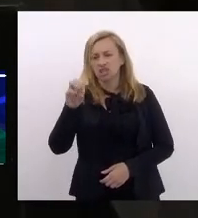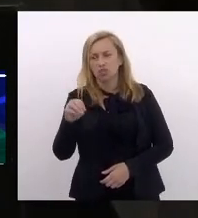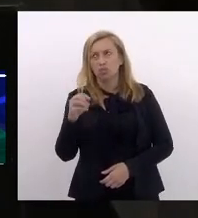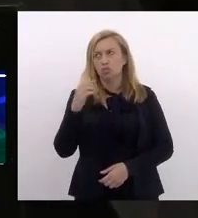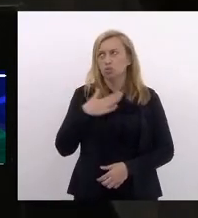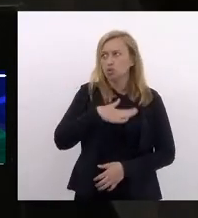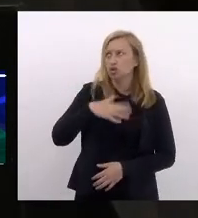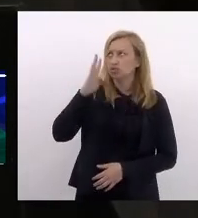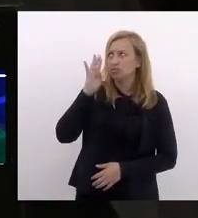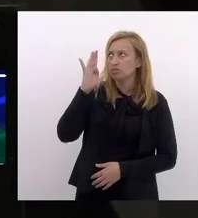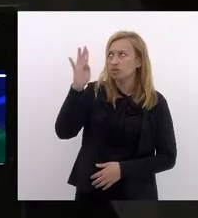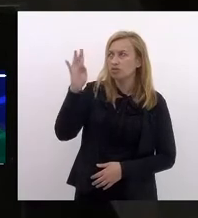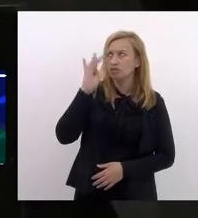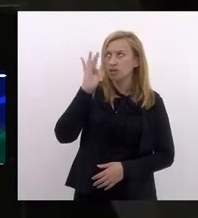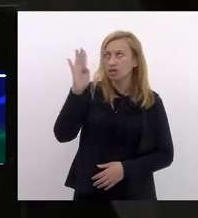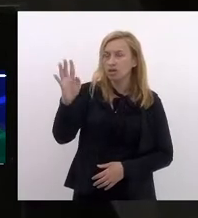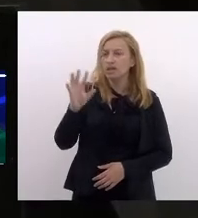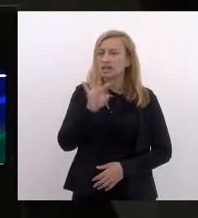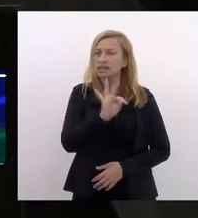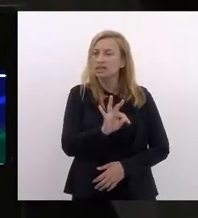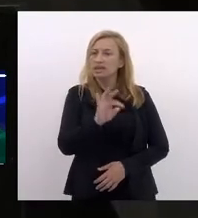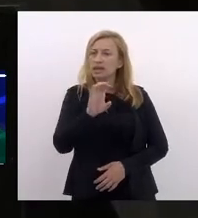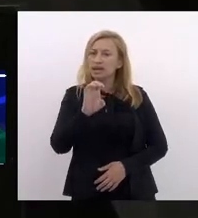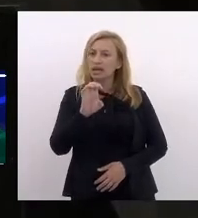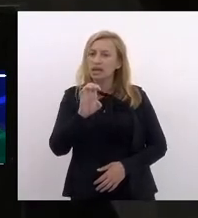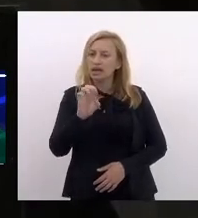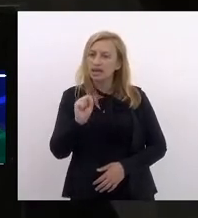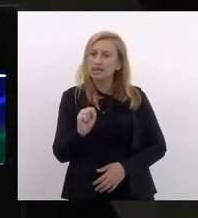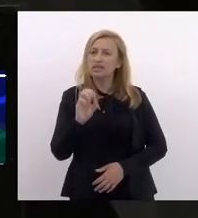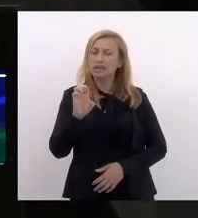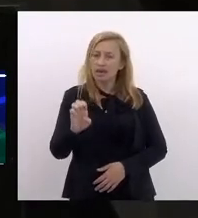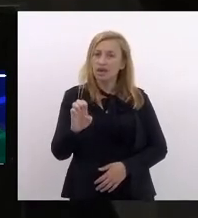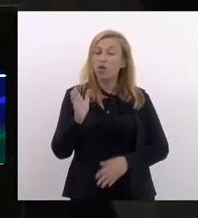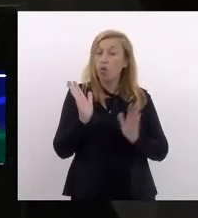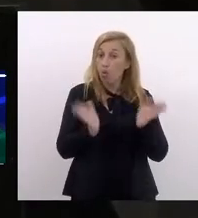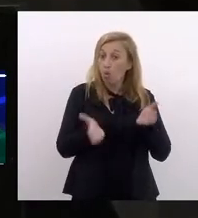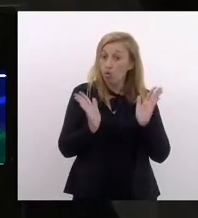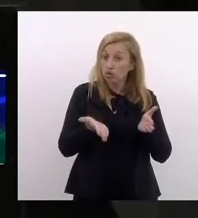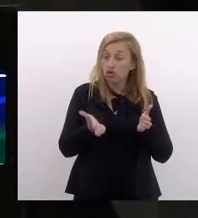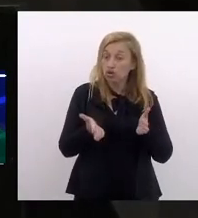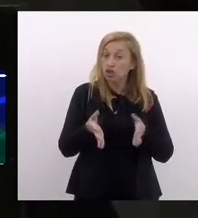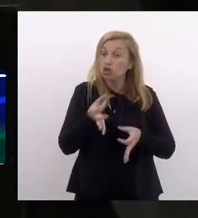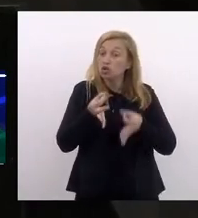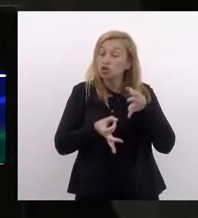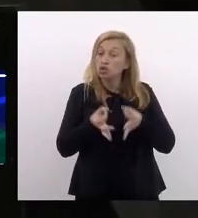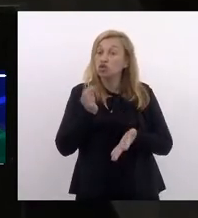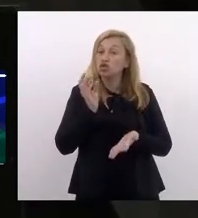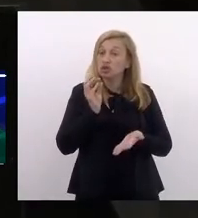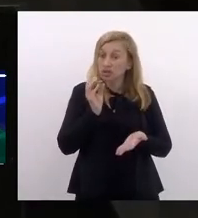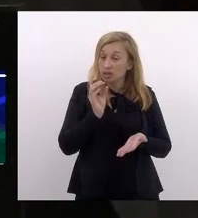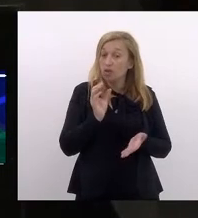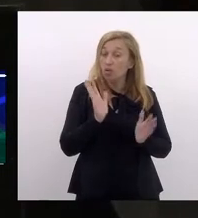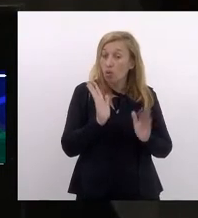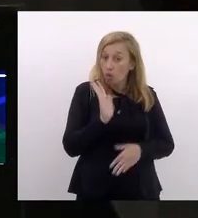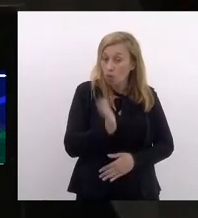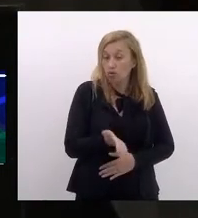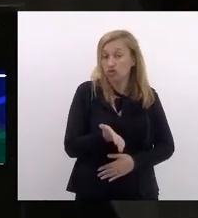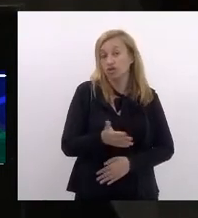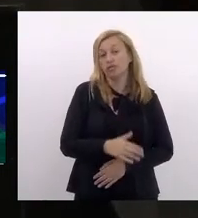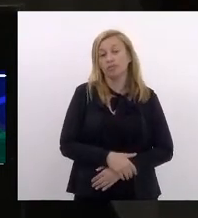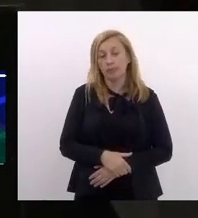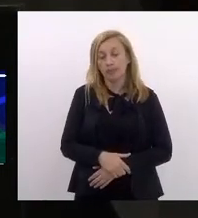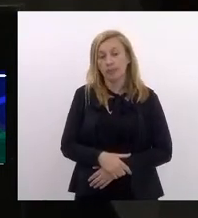imaginar que o TSE hoje fará justiça